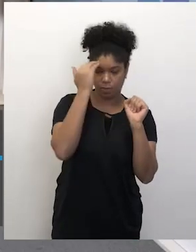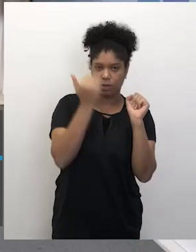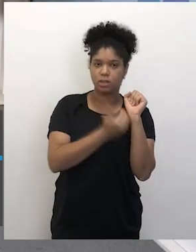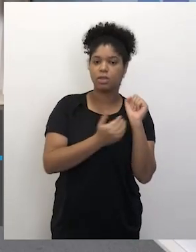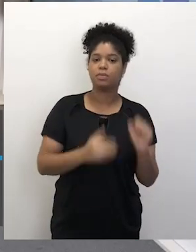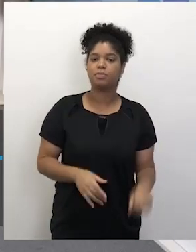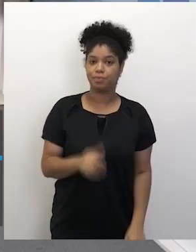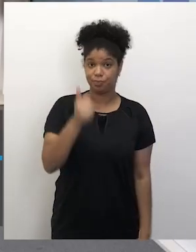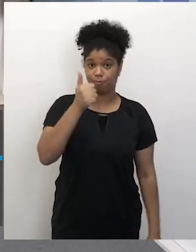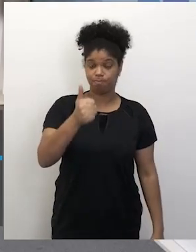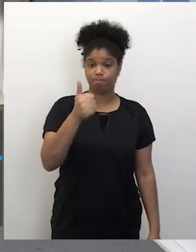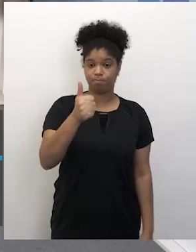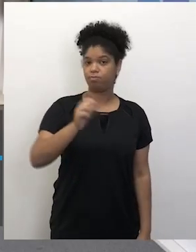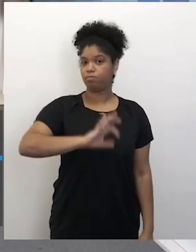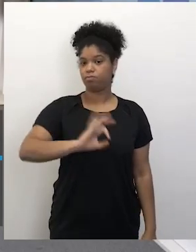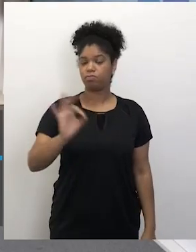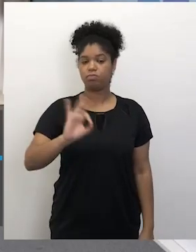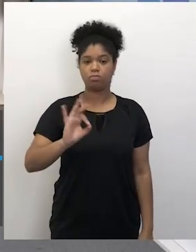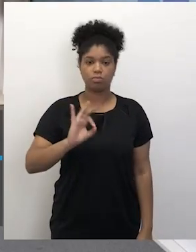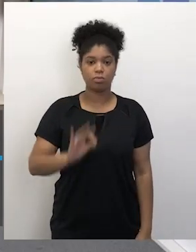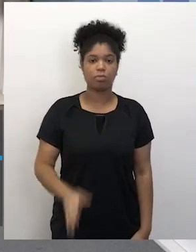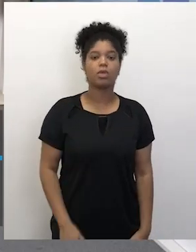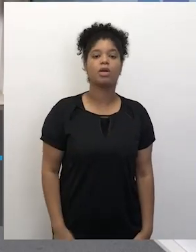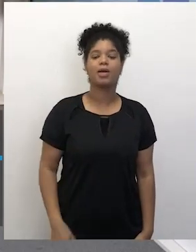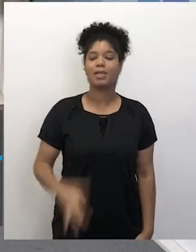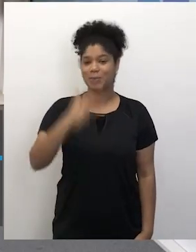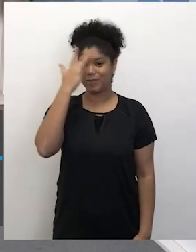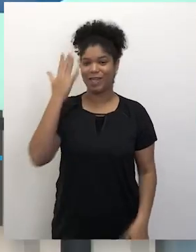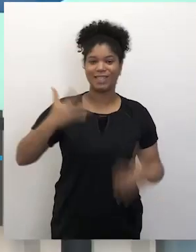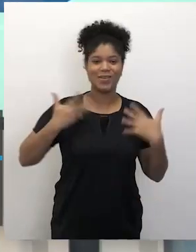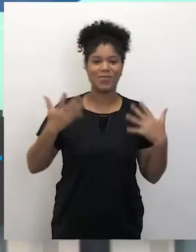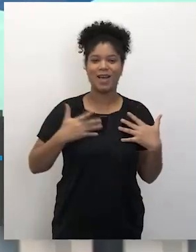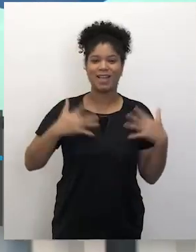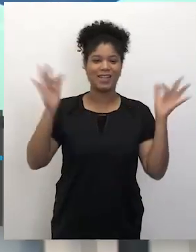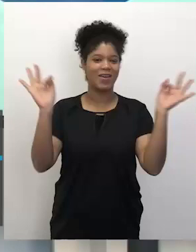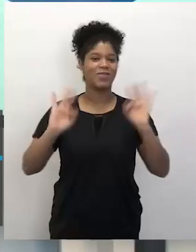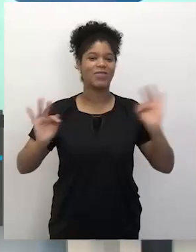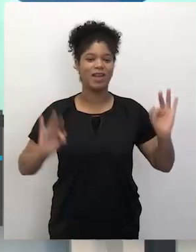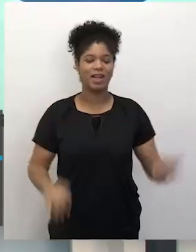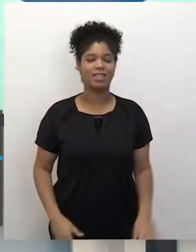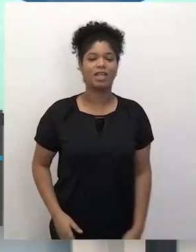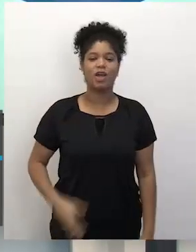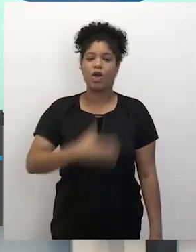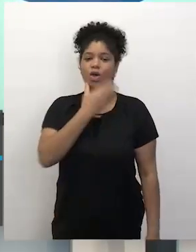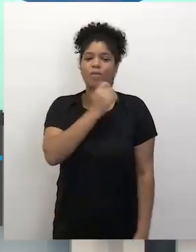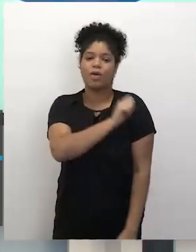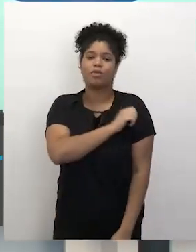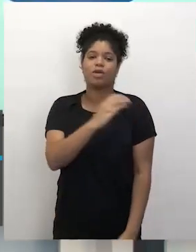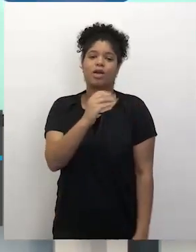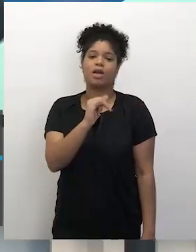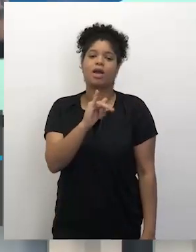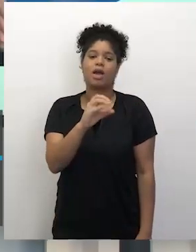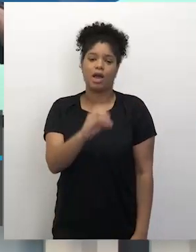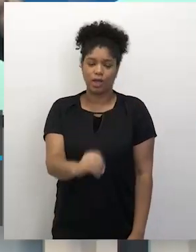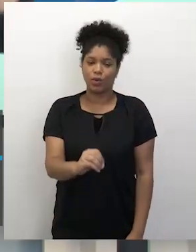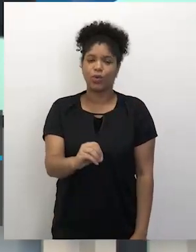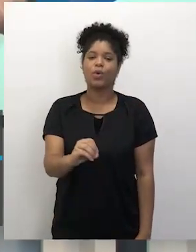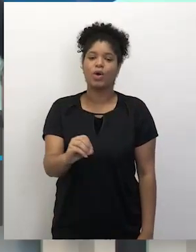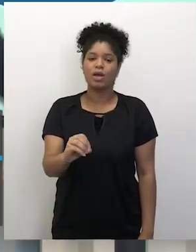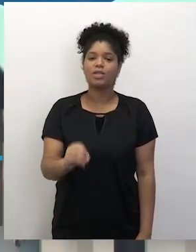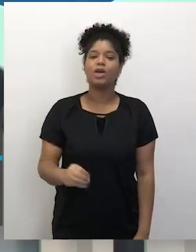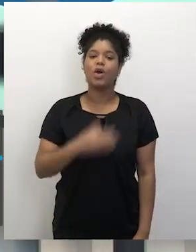Tá tudo tranquilo? Tá tudo em paz, todo mundo aqui, ó, alegre, feliz e contente. O Caio achou, do professor Luiz Fernando,